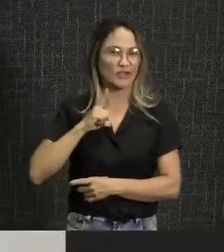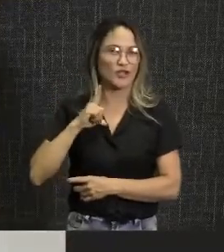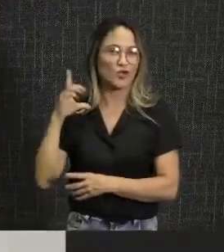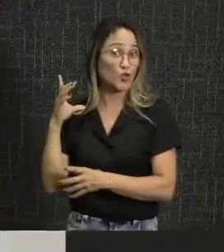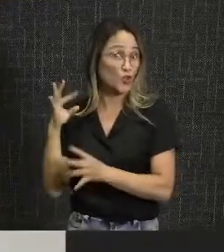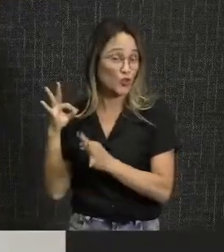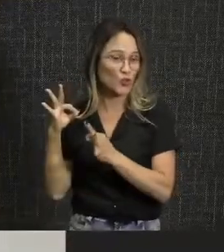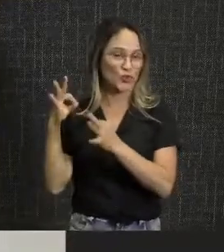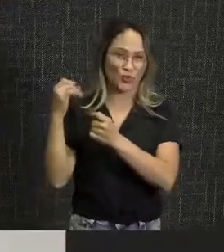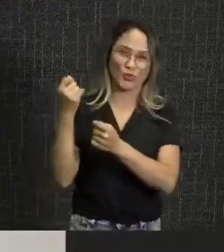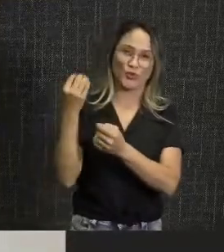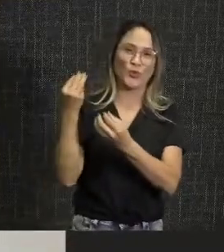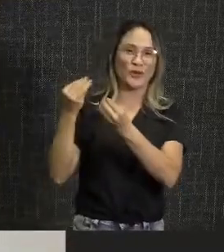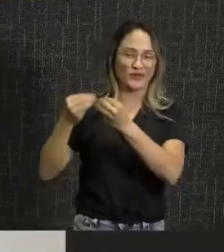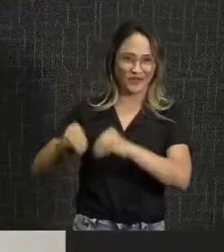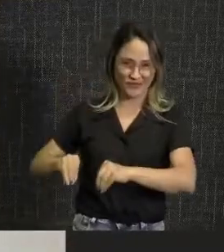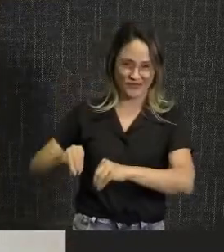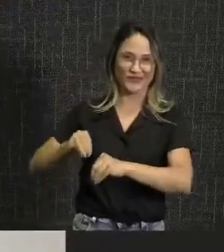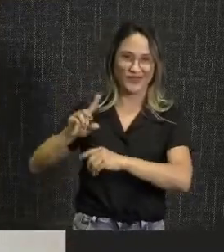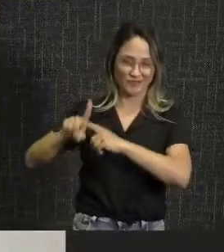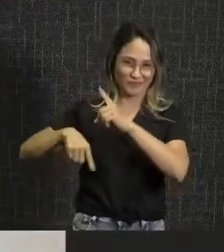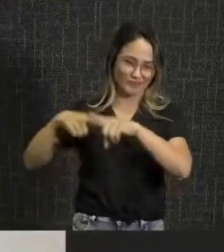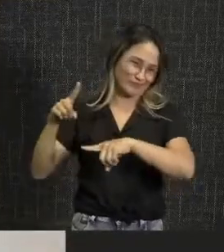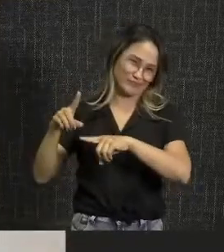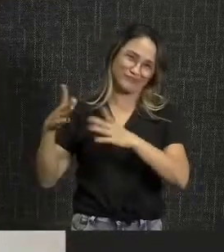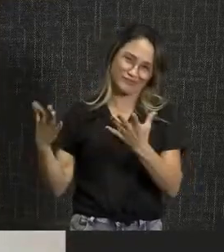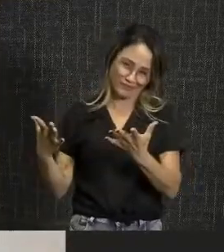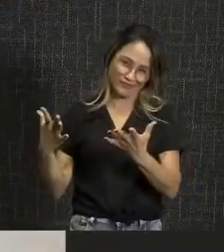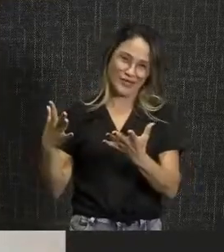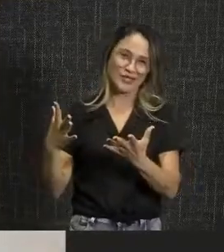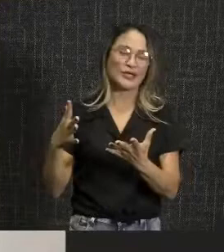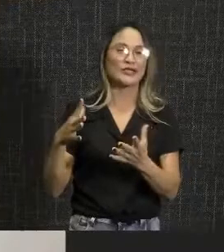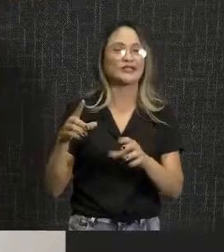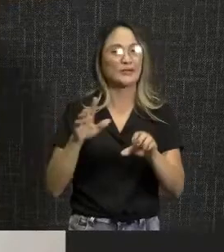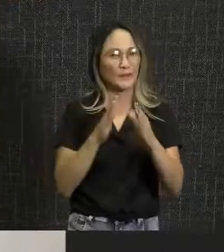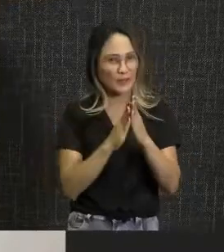gente passou o Covid-19, mas